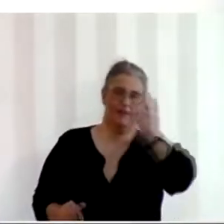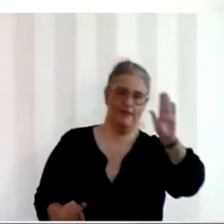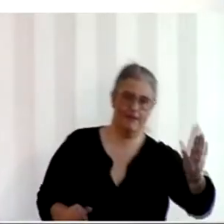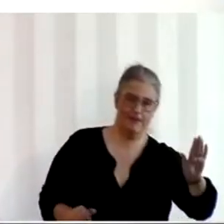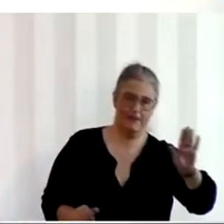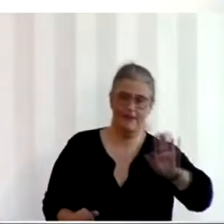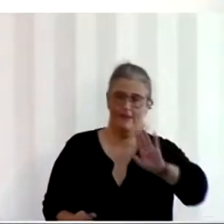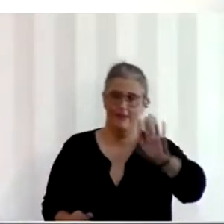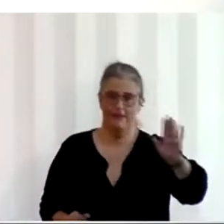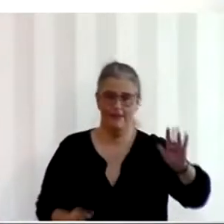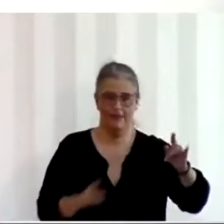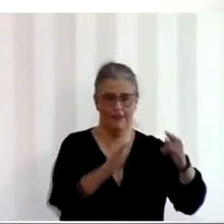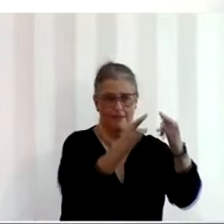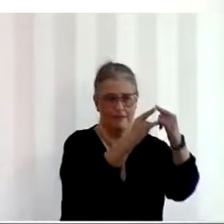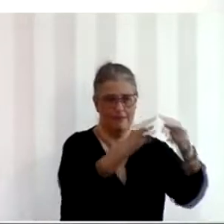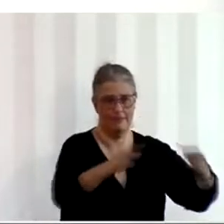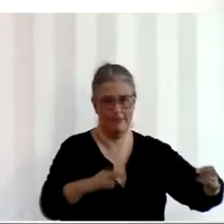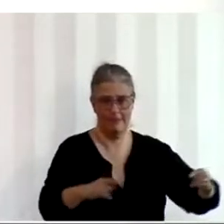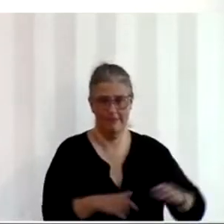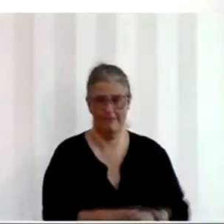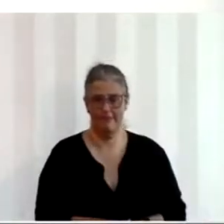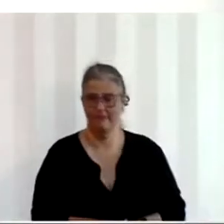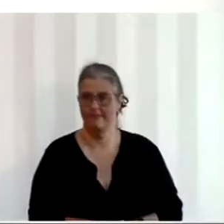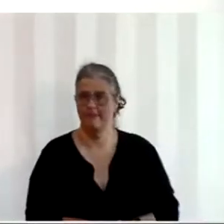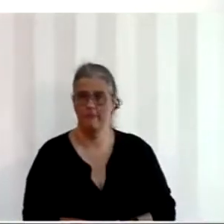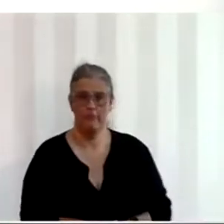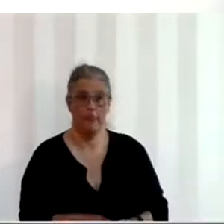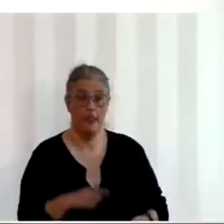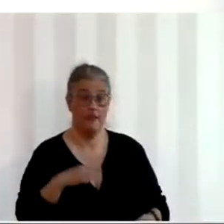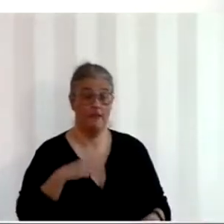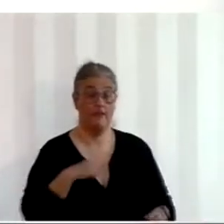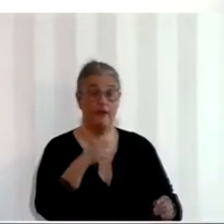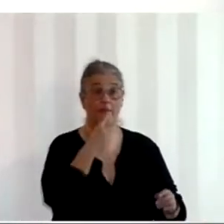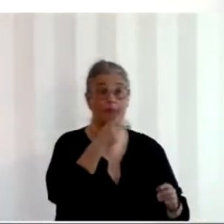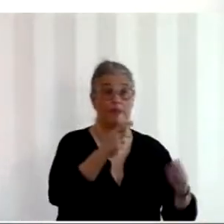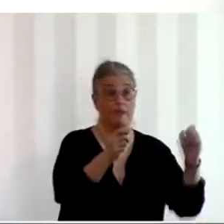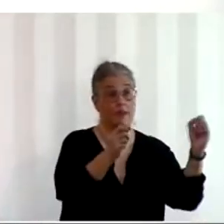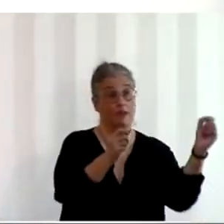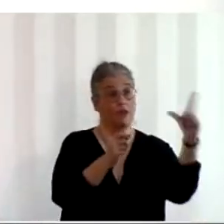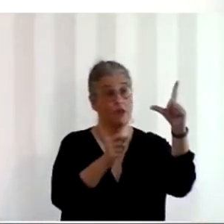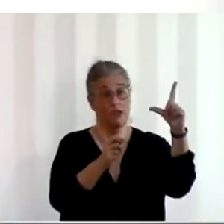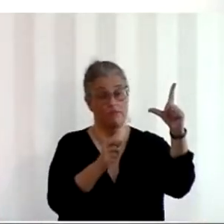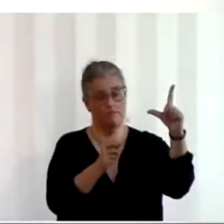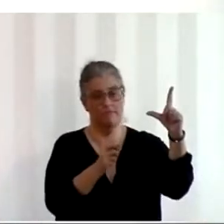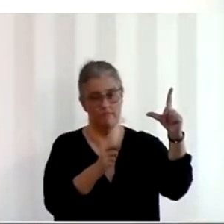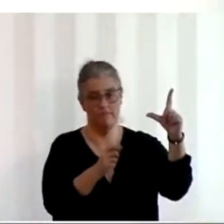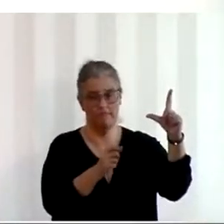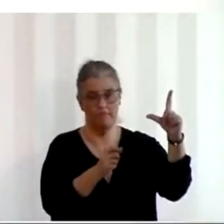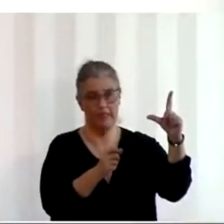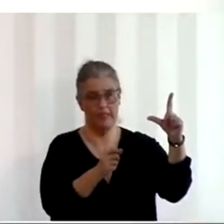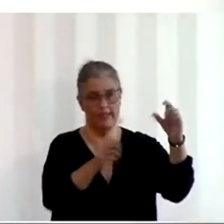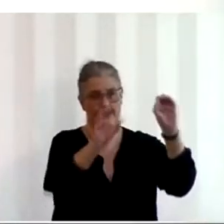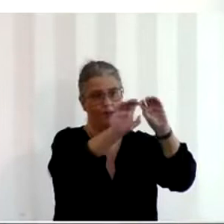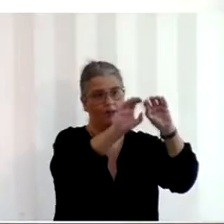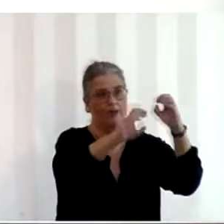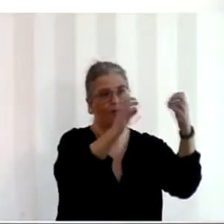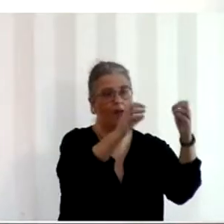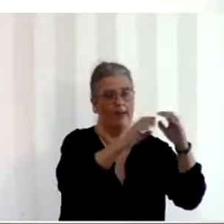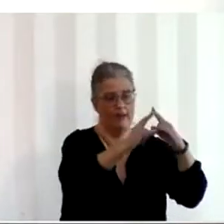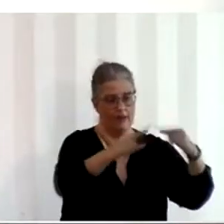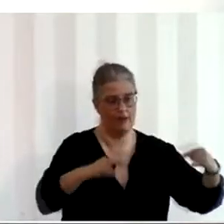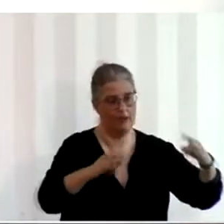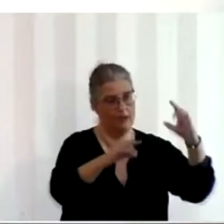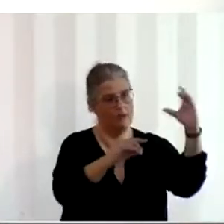um desenho de um tabernáculo, mas você vai representar o dia. E sobre o tabernáculo você fará uma nuvem.